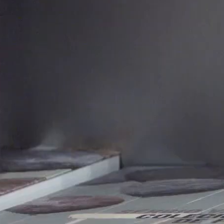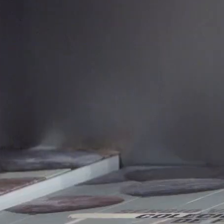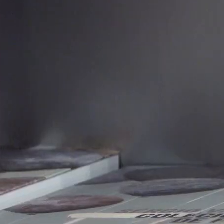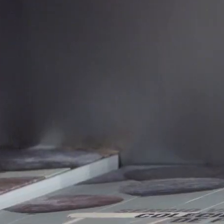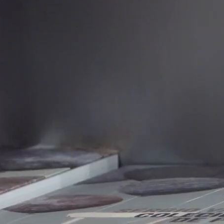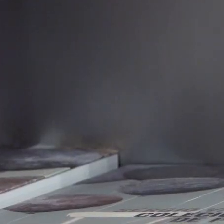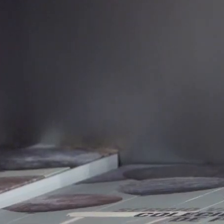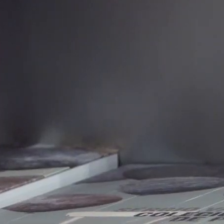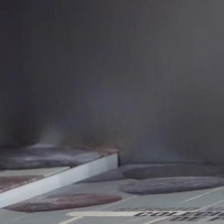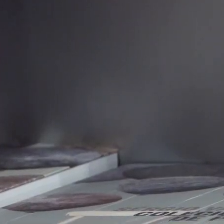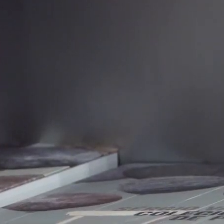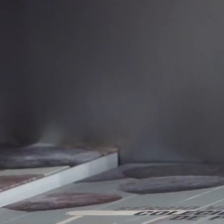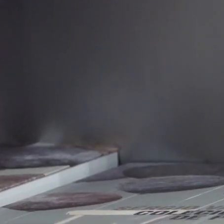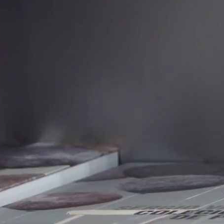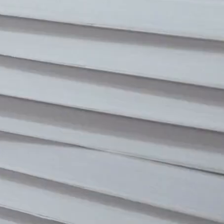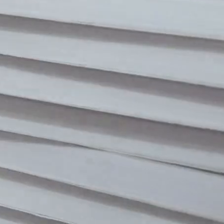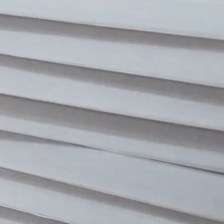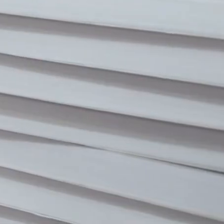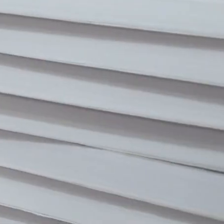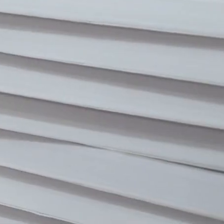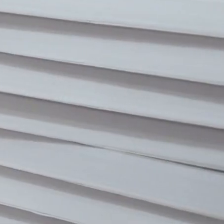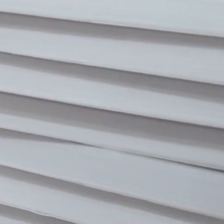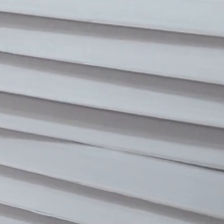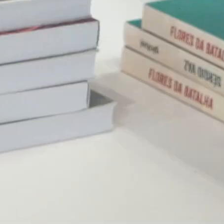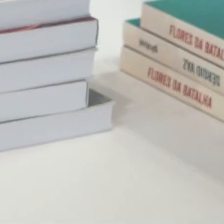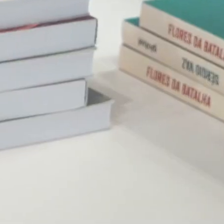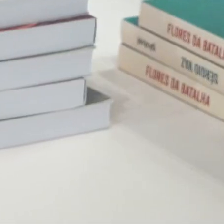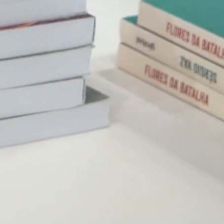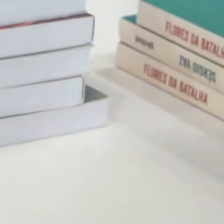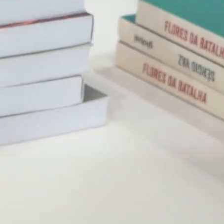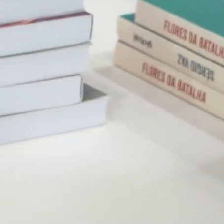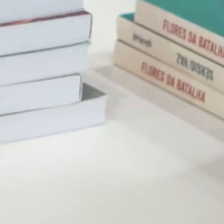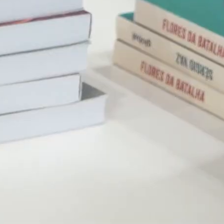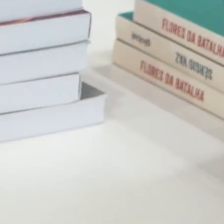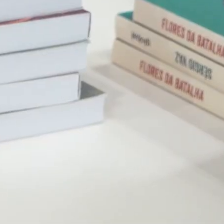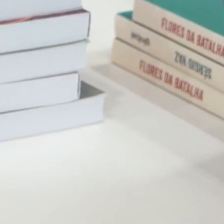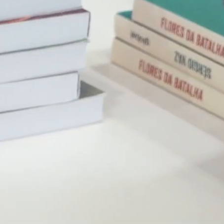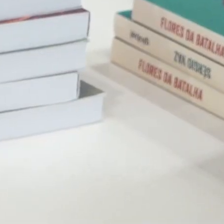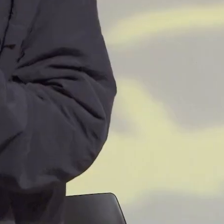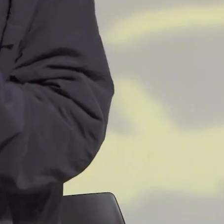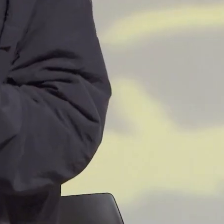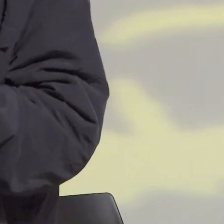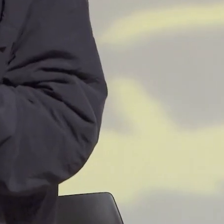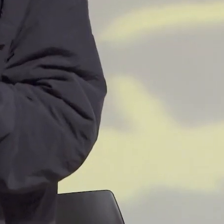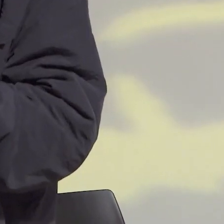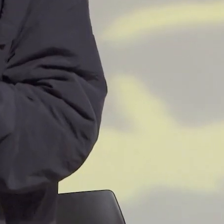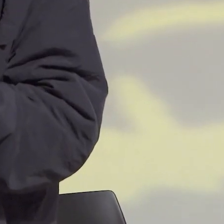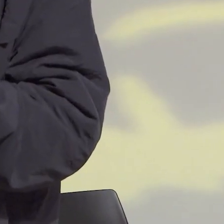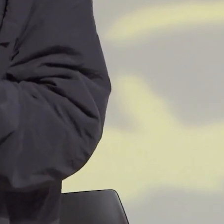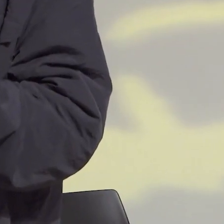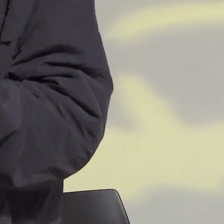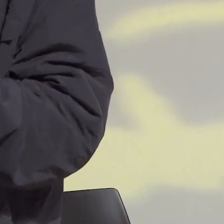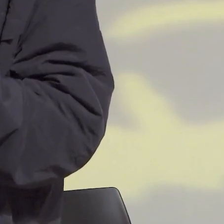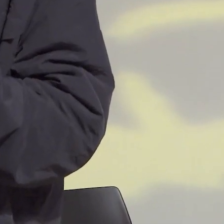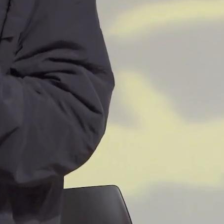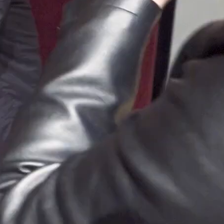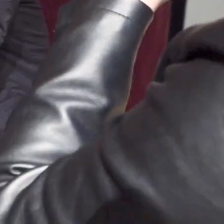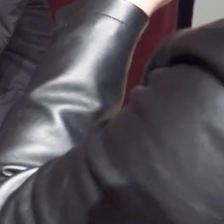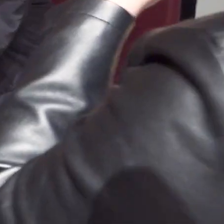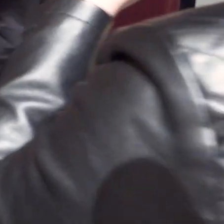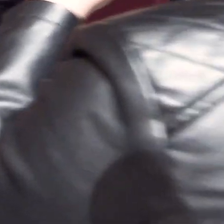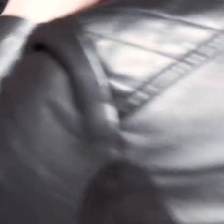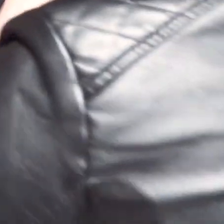livros. E vemos vários livros de Sérgio Vaz. Dentre eles, Flores da Batalha e Flores de Alvenaria. Agora Sérgio autografa um